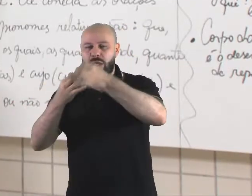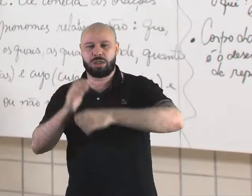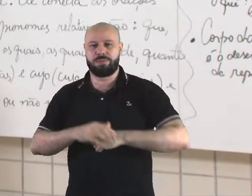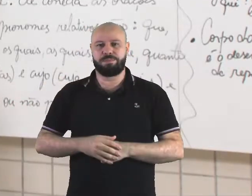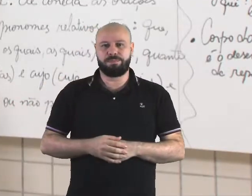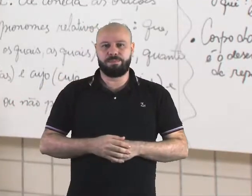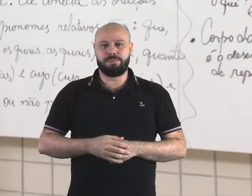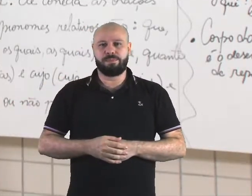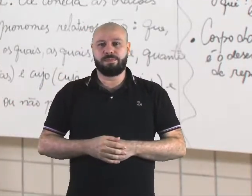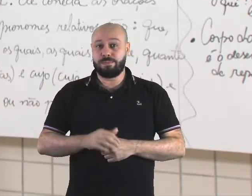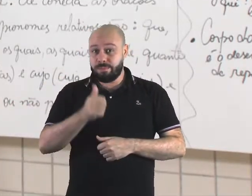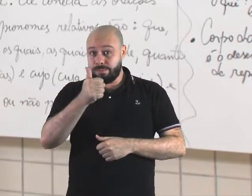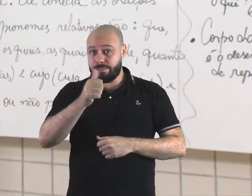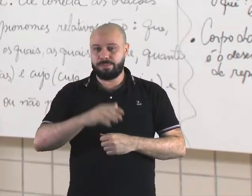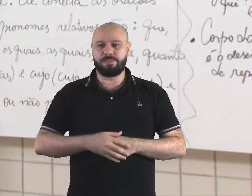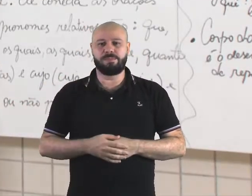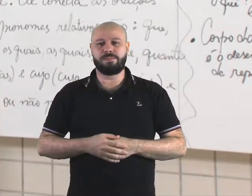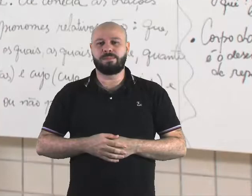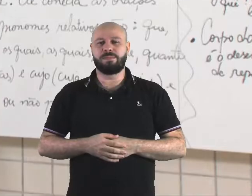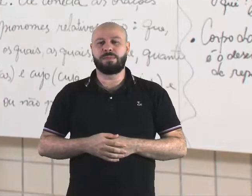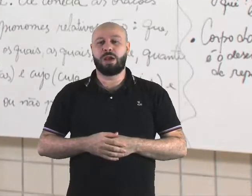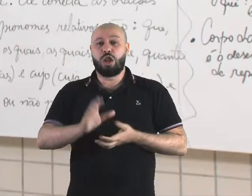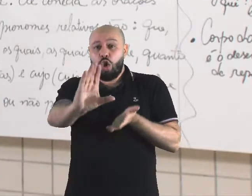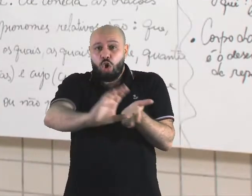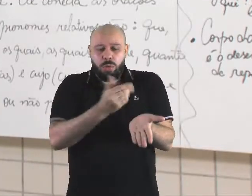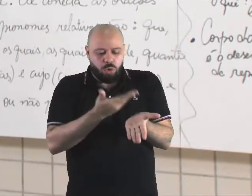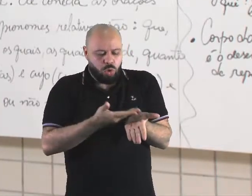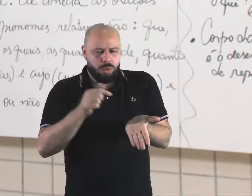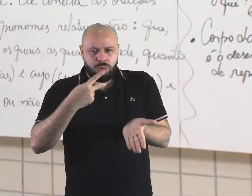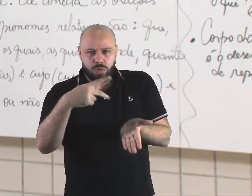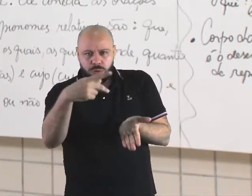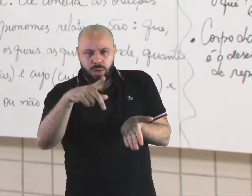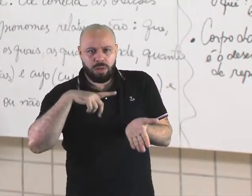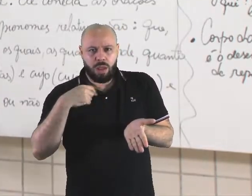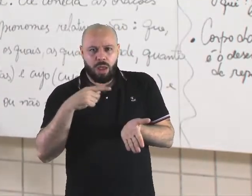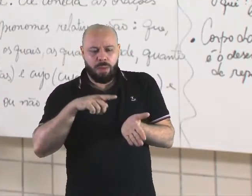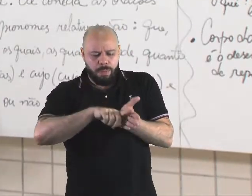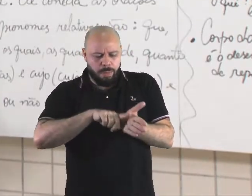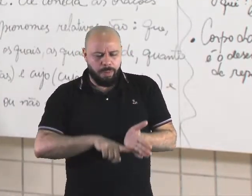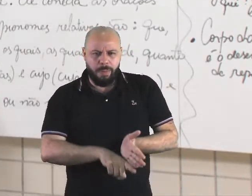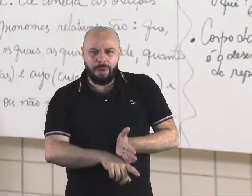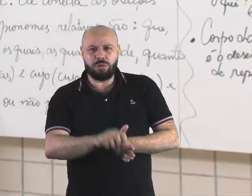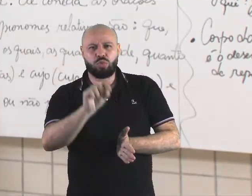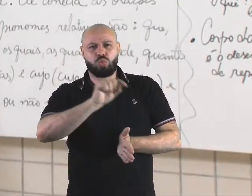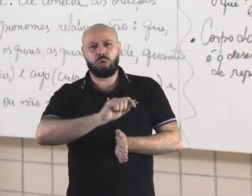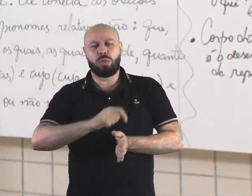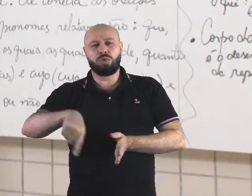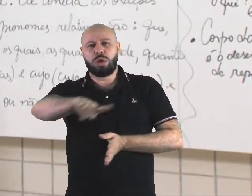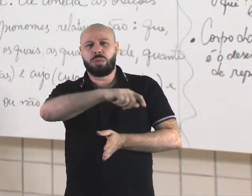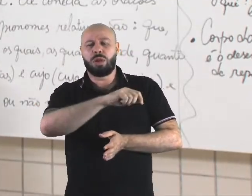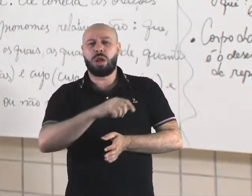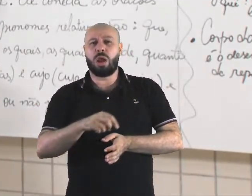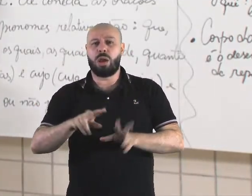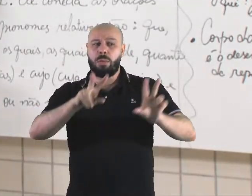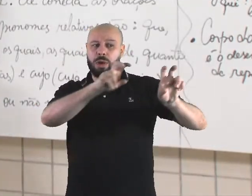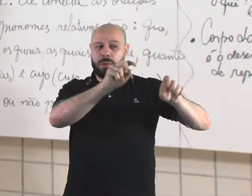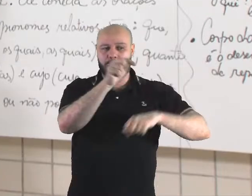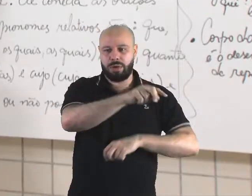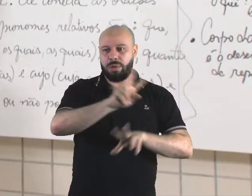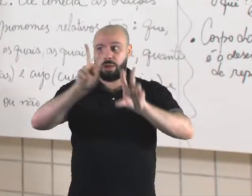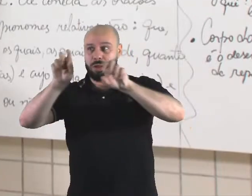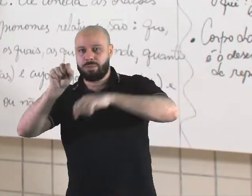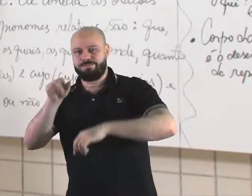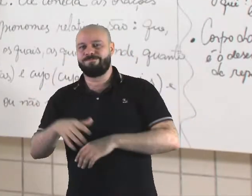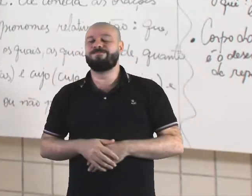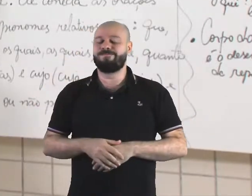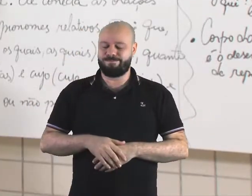opinativo. Tá? E lá no seu bloco de estudo tem algumas questões referentes à notícia a reportagem que a